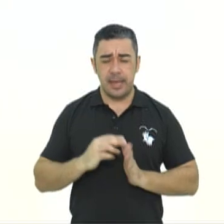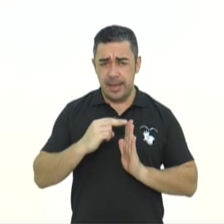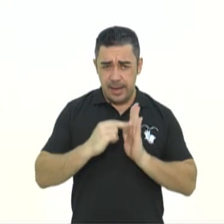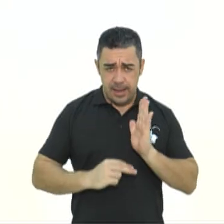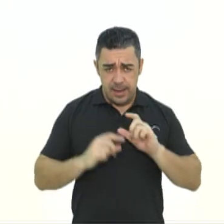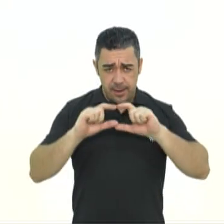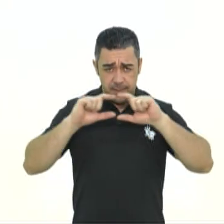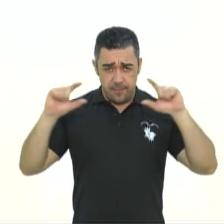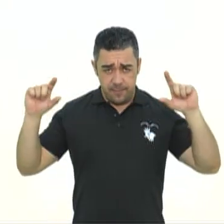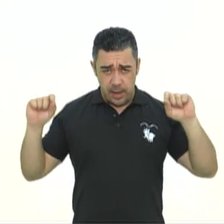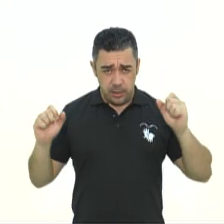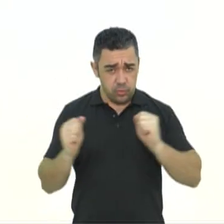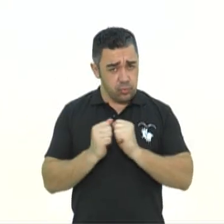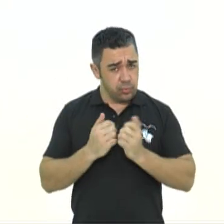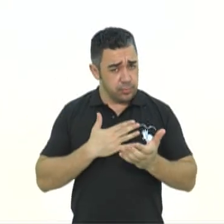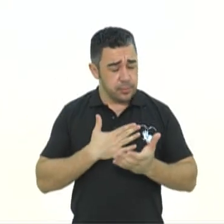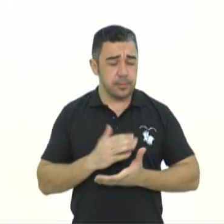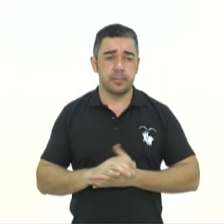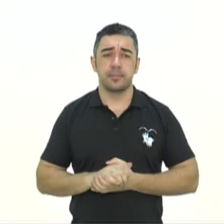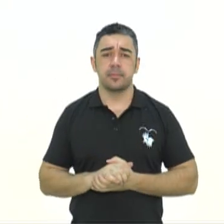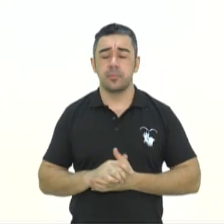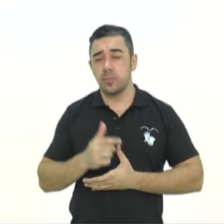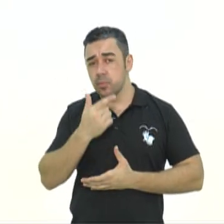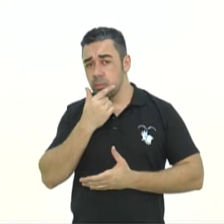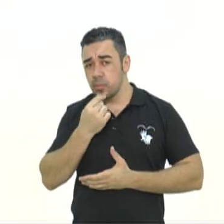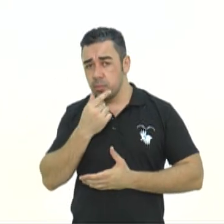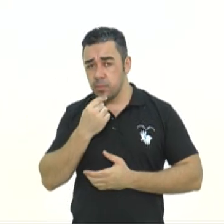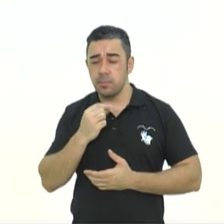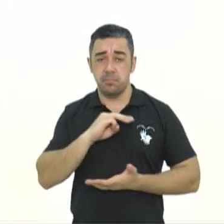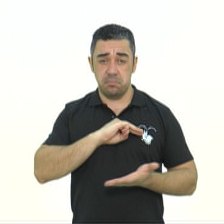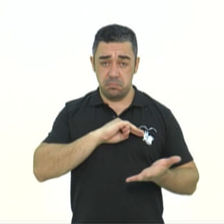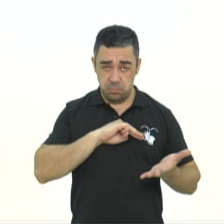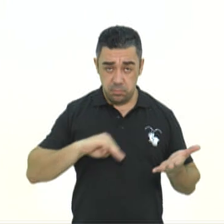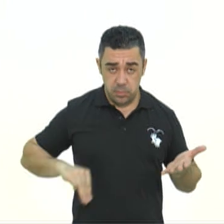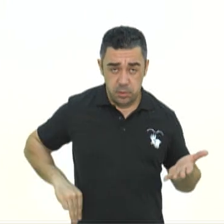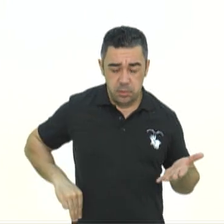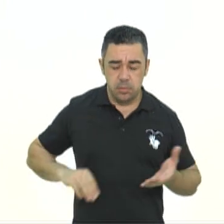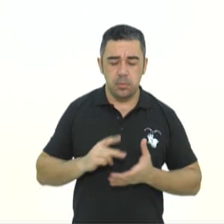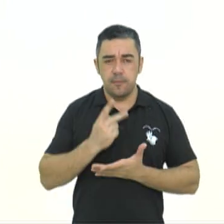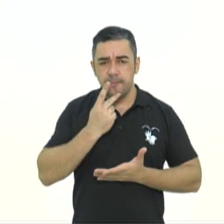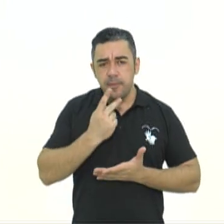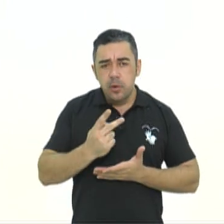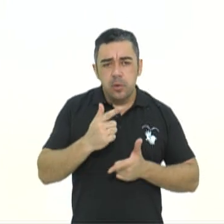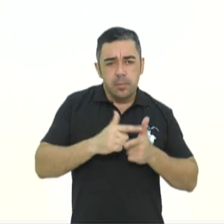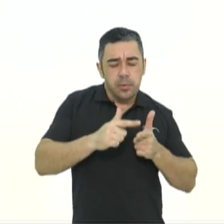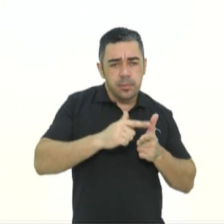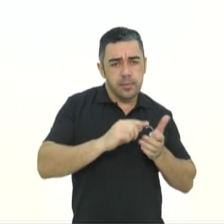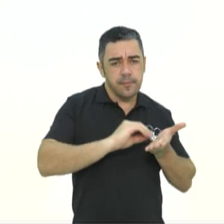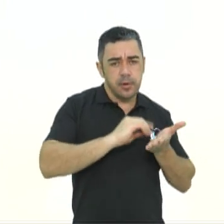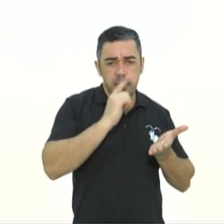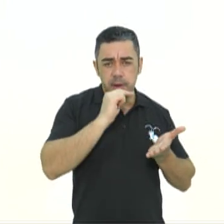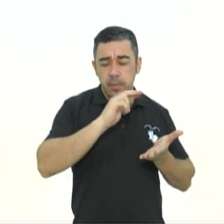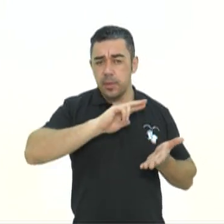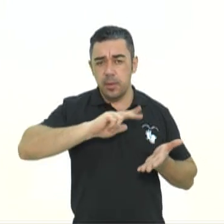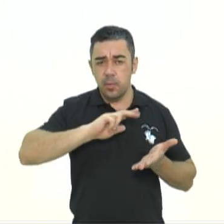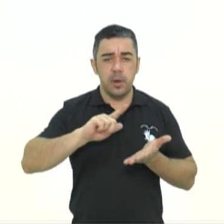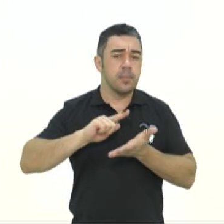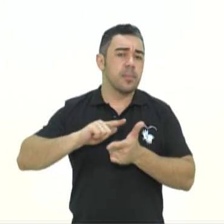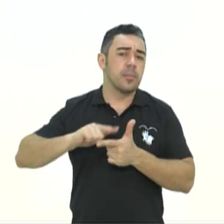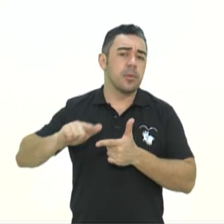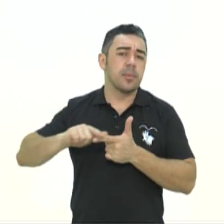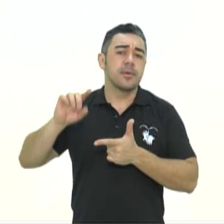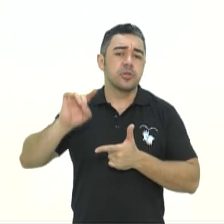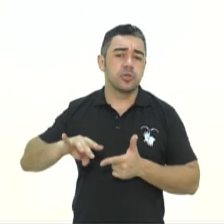frase a seguir comigo. O ministro destacou que a crise hídrica não é mais um problema somente